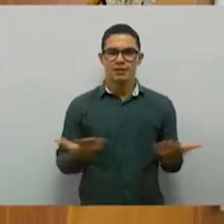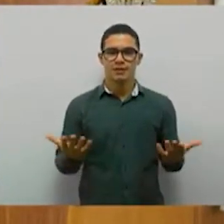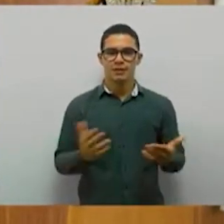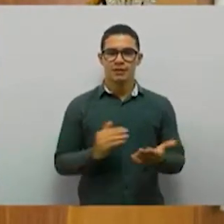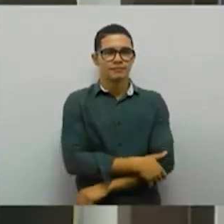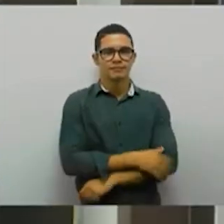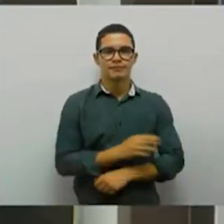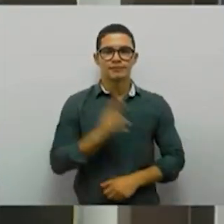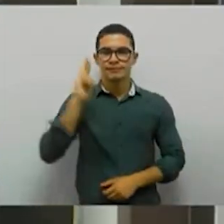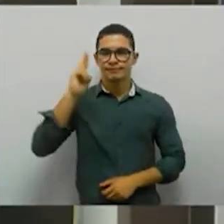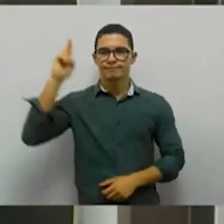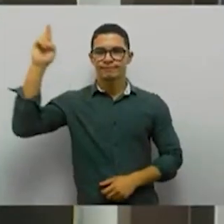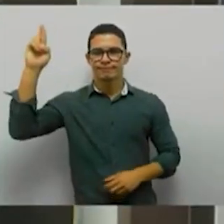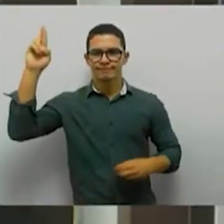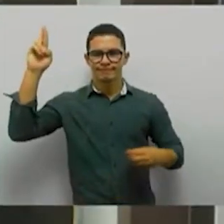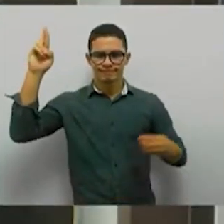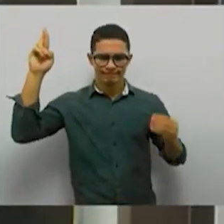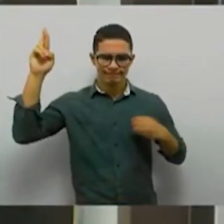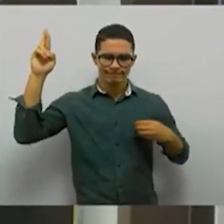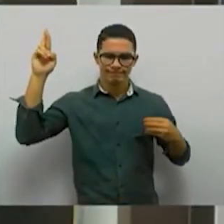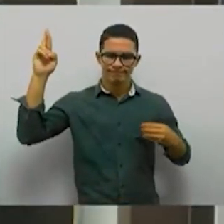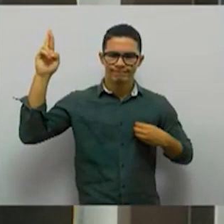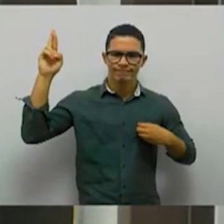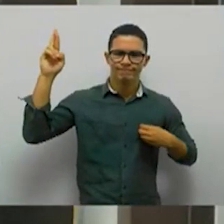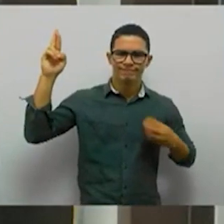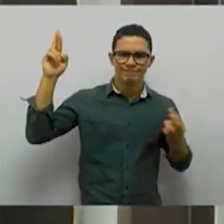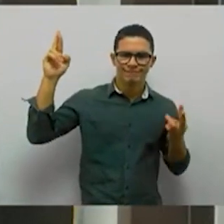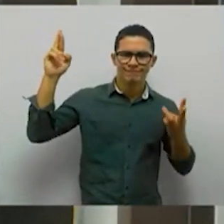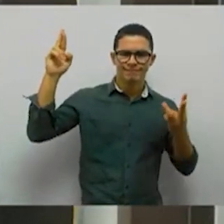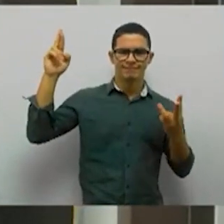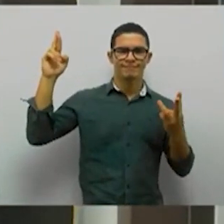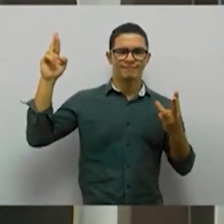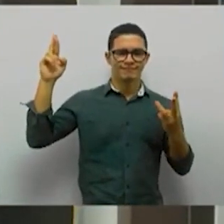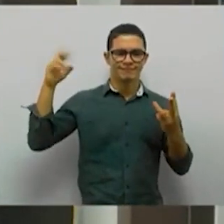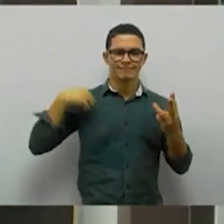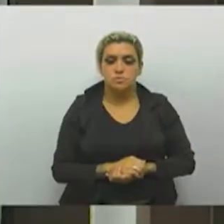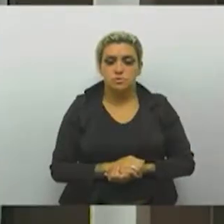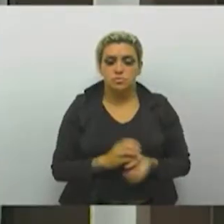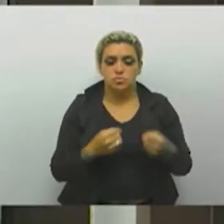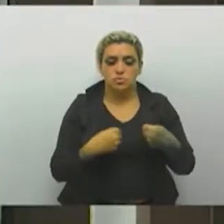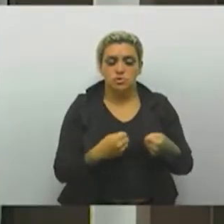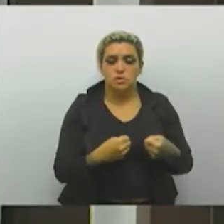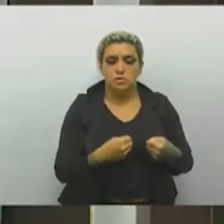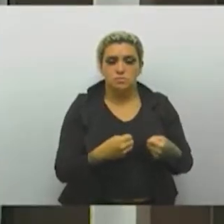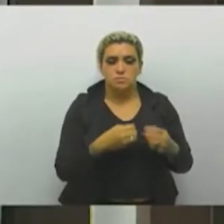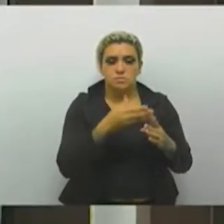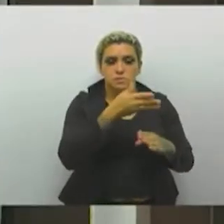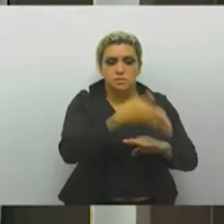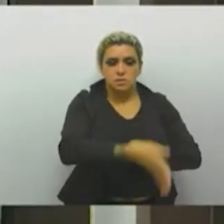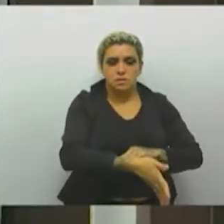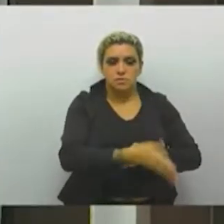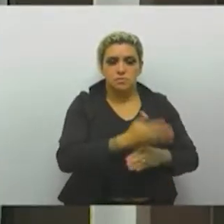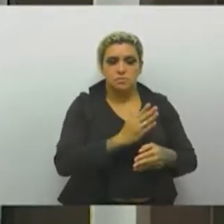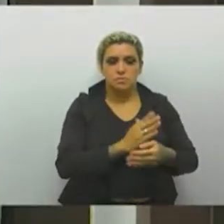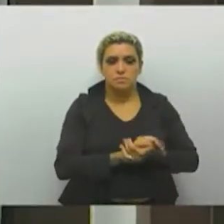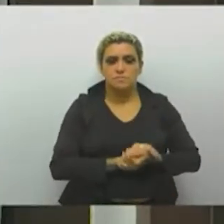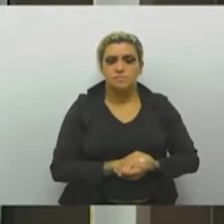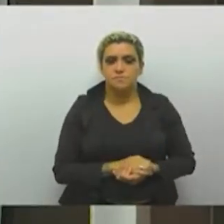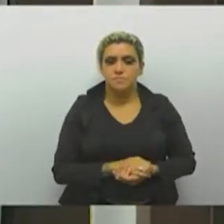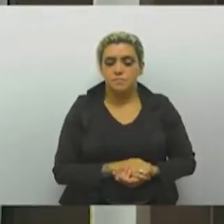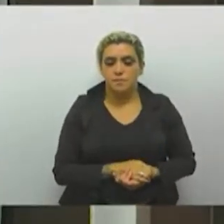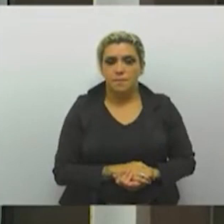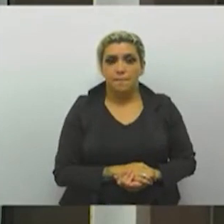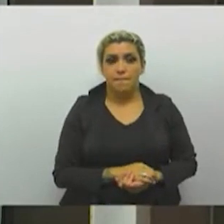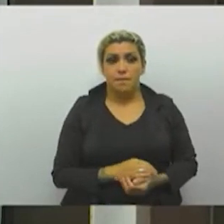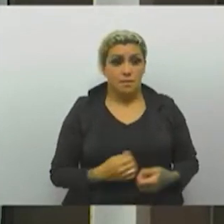fez parte dos discursos dos vereadores eles falaram sobre as medidas necessárias para evitar transtornos aos moradores